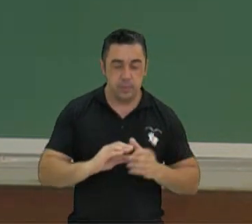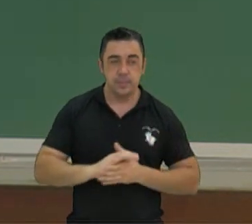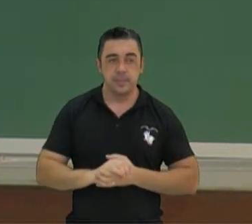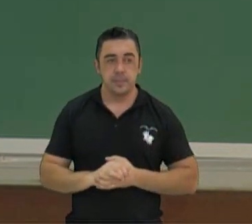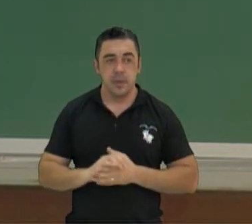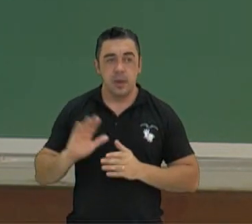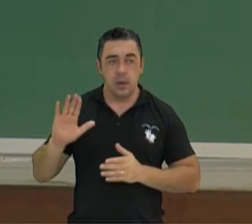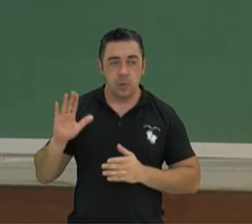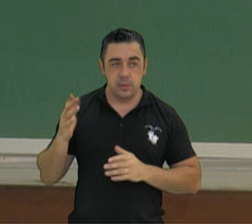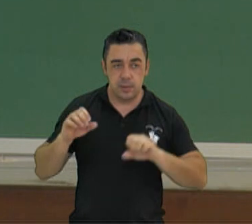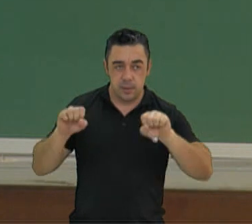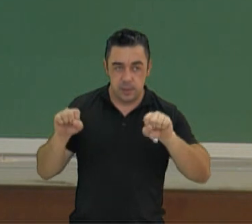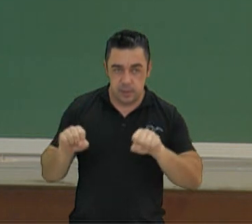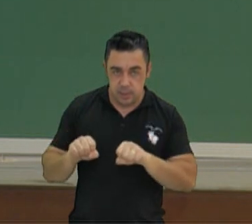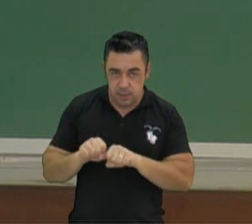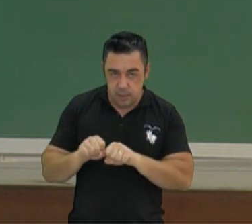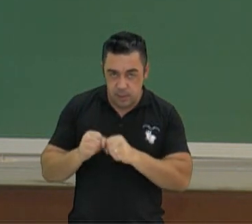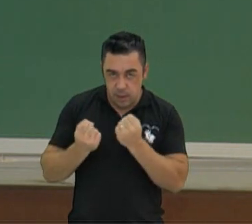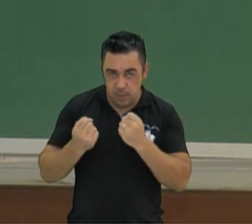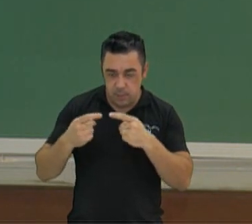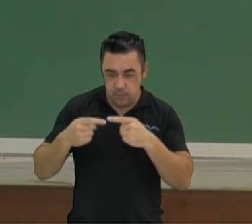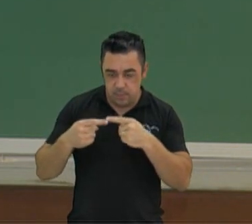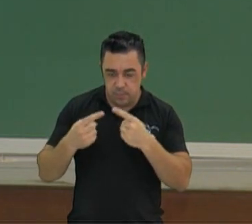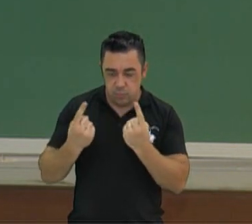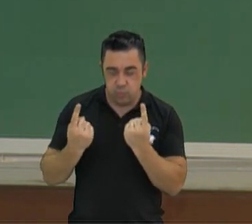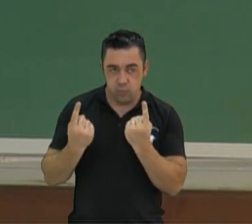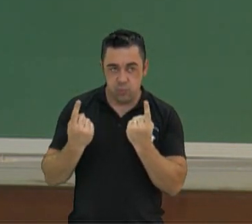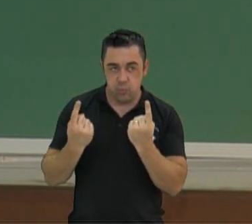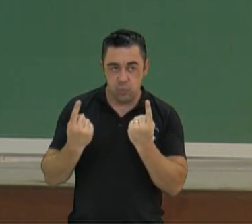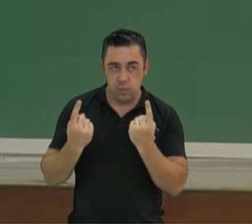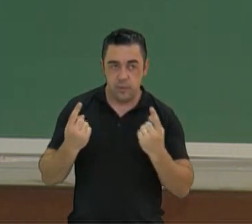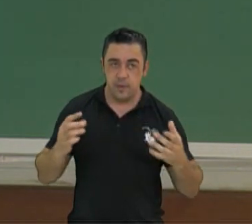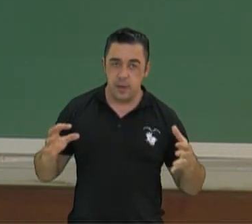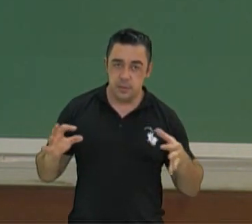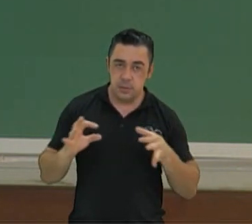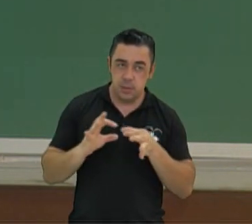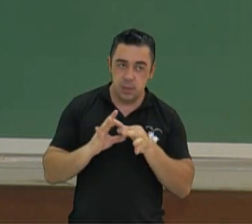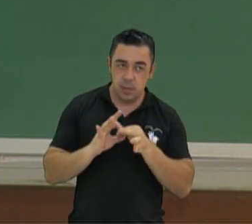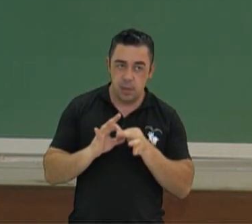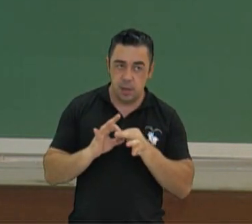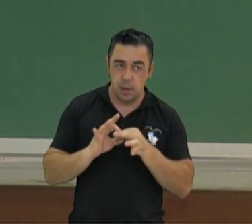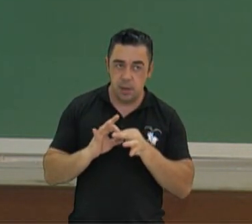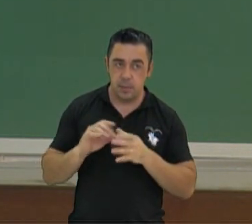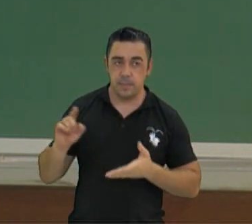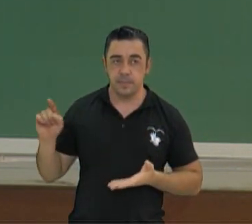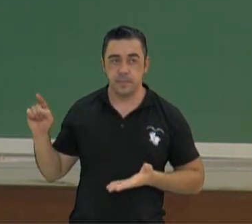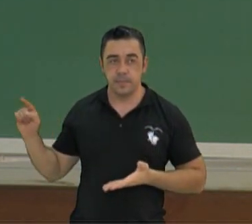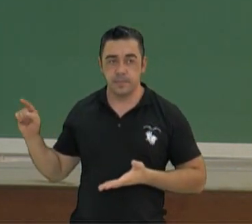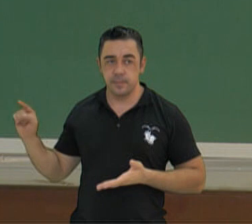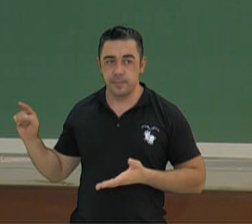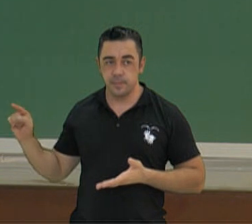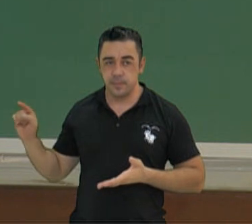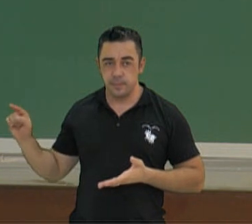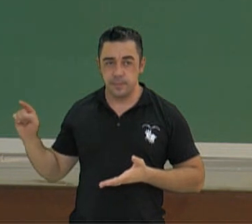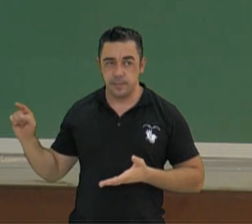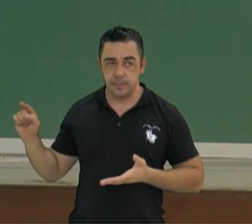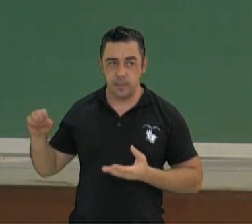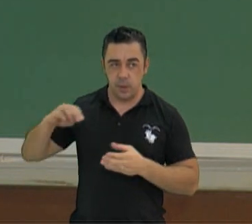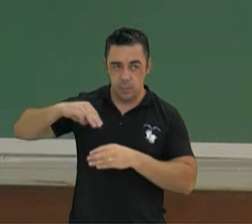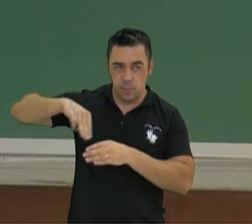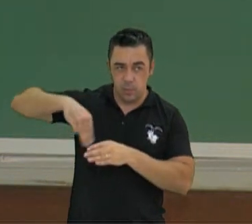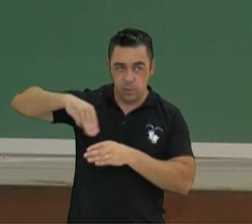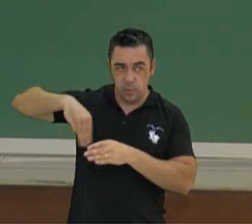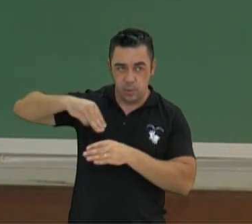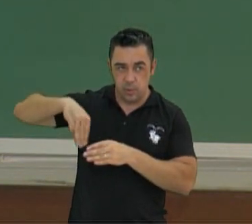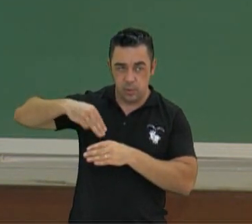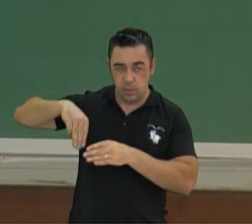Essa ligação do cloro é rompida, o cloro vai se ligar com a molécula, vai